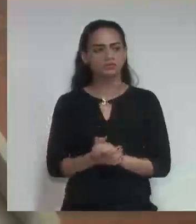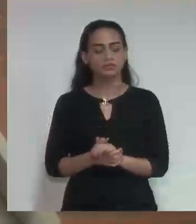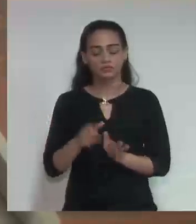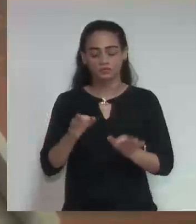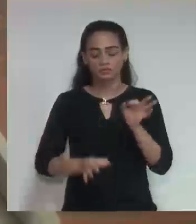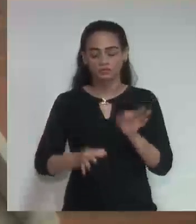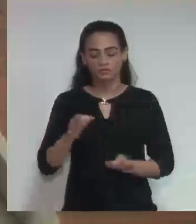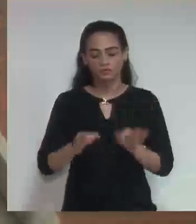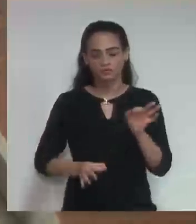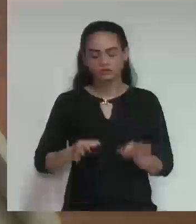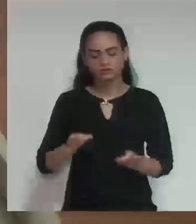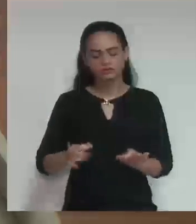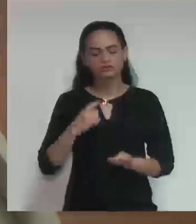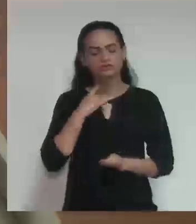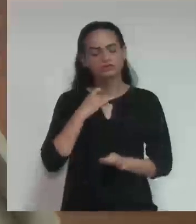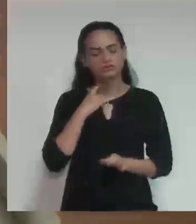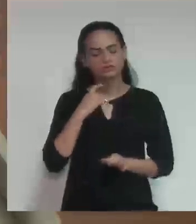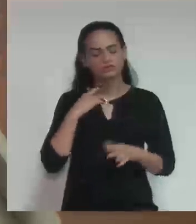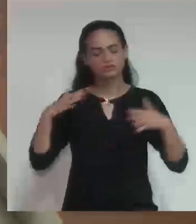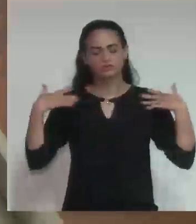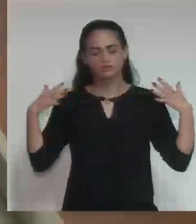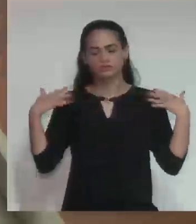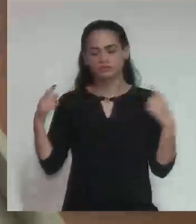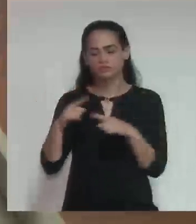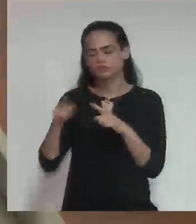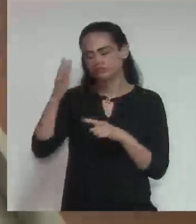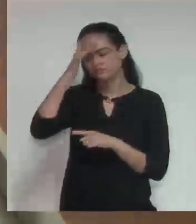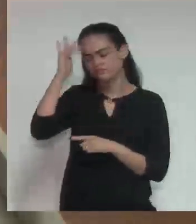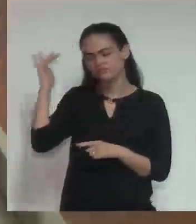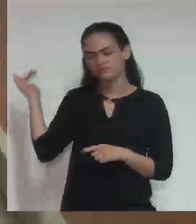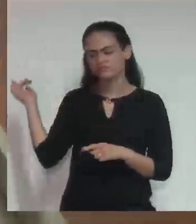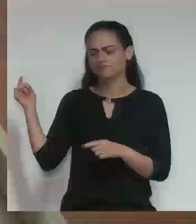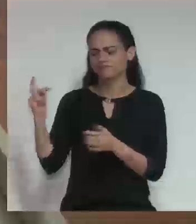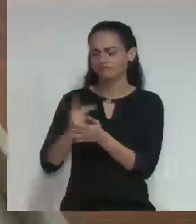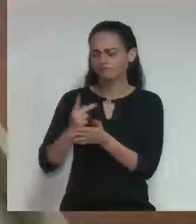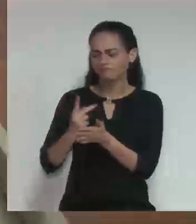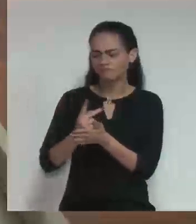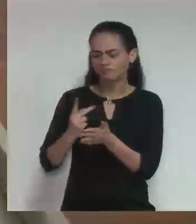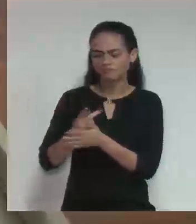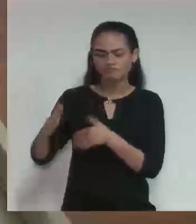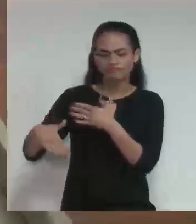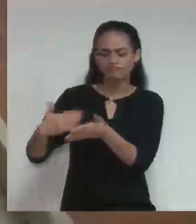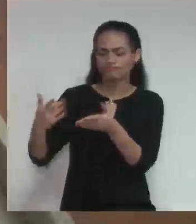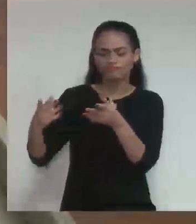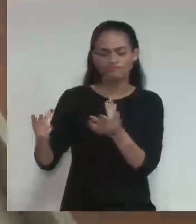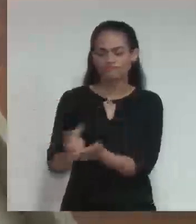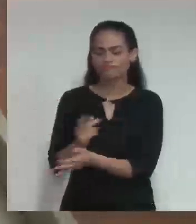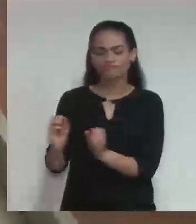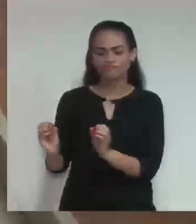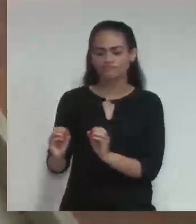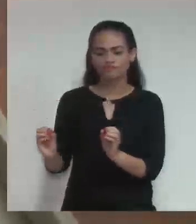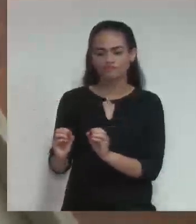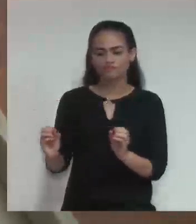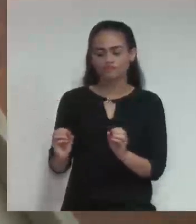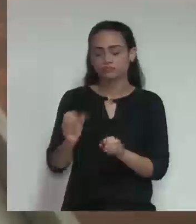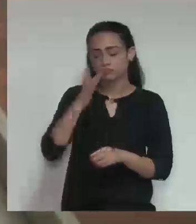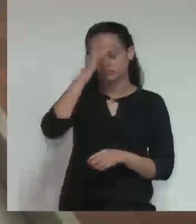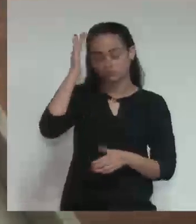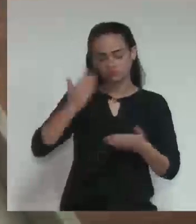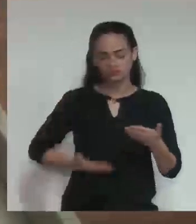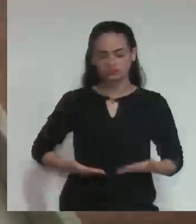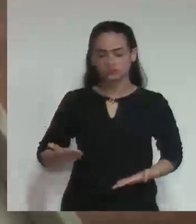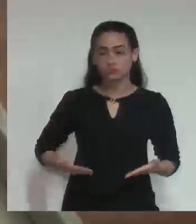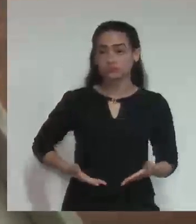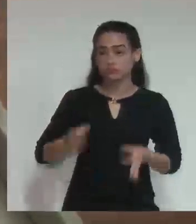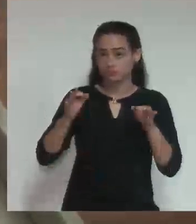alegria, mas as esperanças dos ímpios dão em nada. O caminho do Senhor é o refúgio dos íntegros, mas é a única ruína dos que praticam